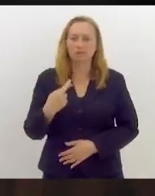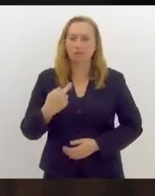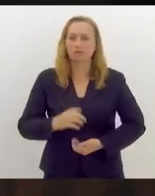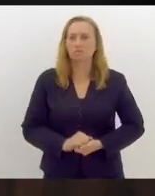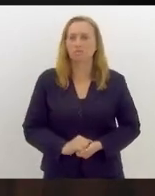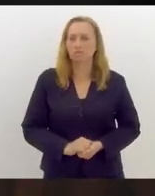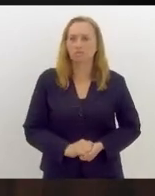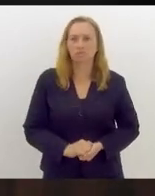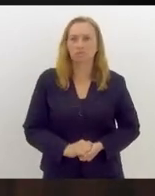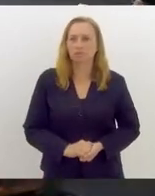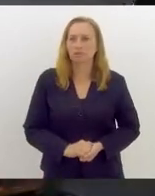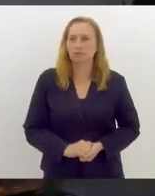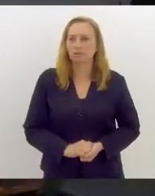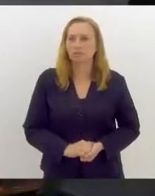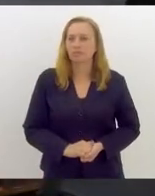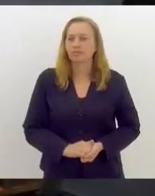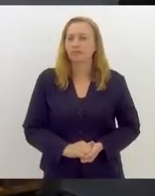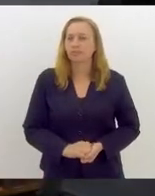Souza